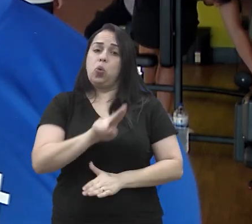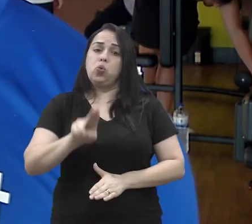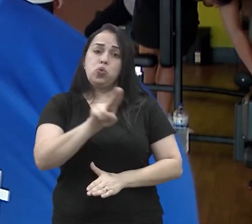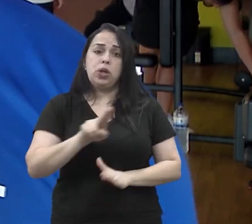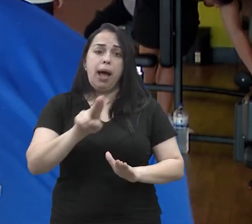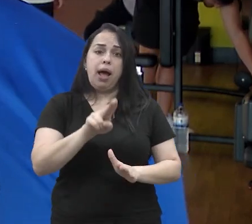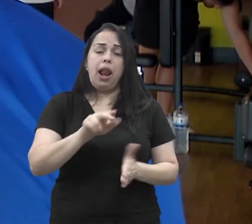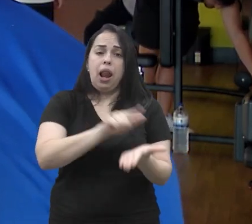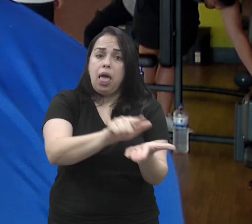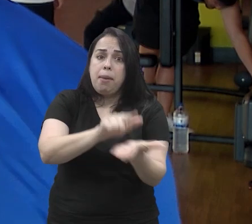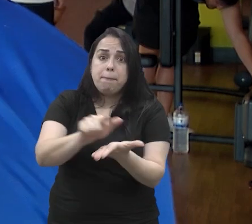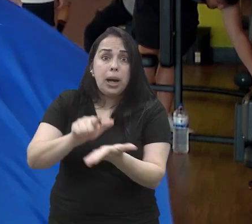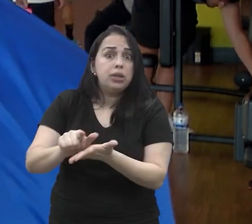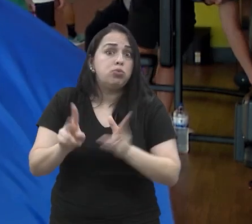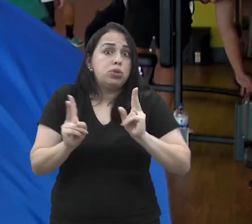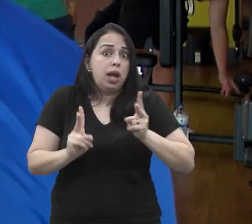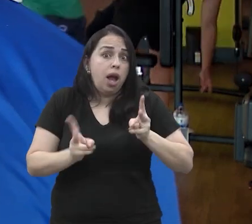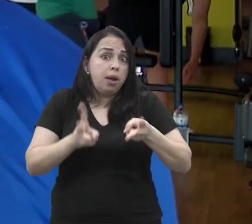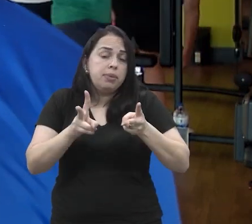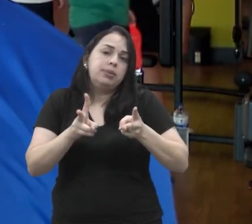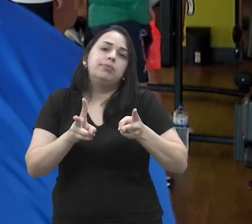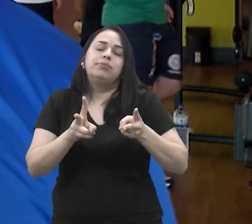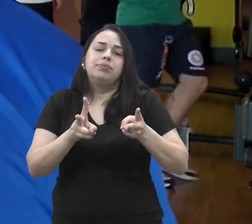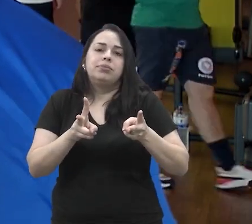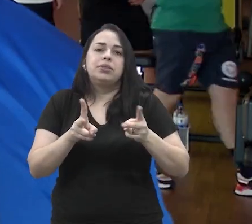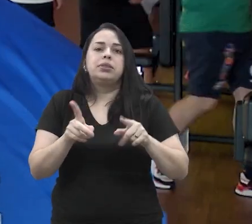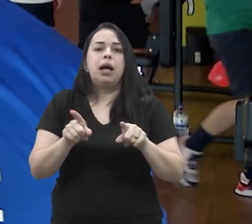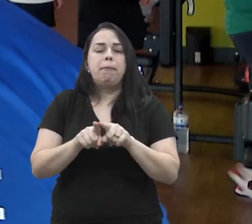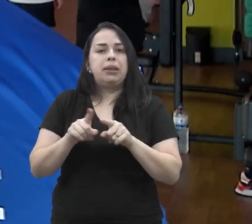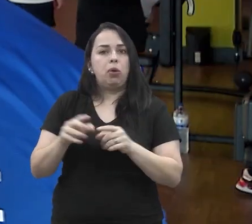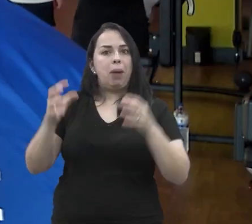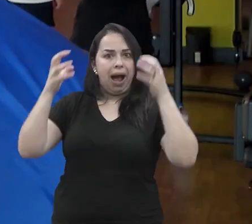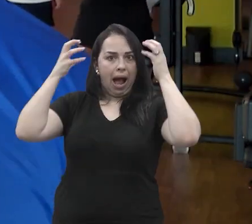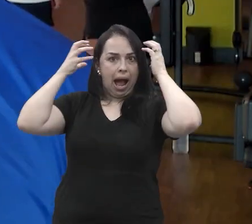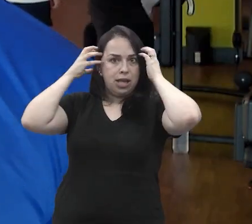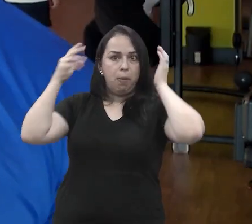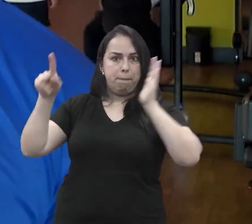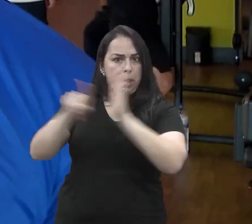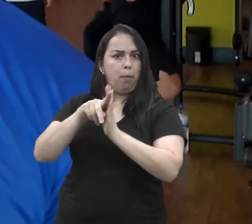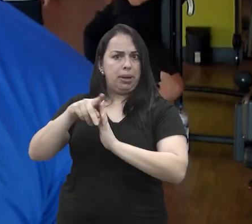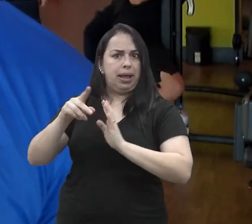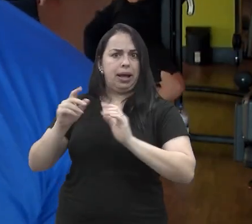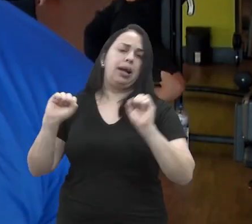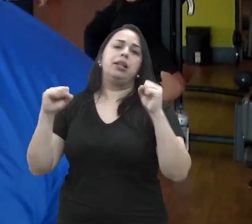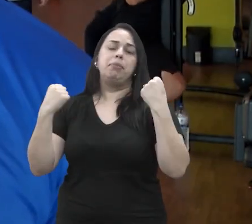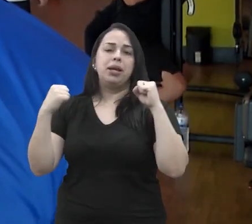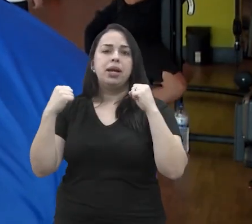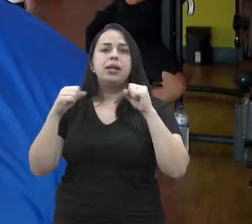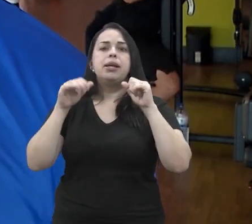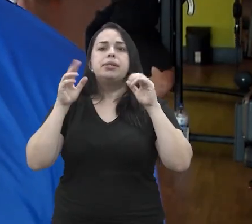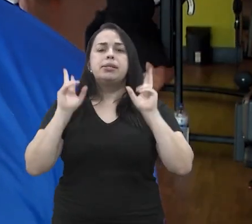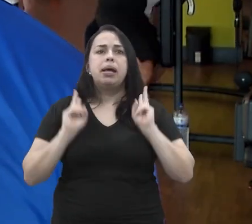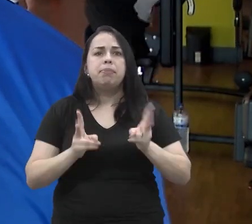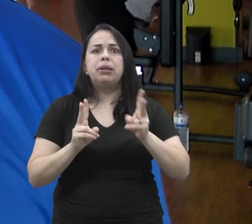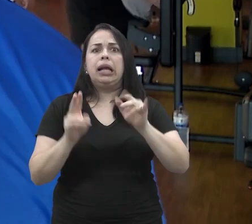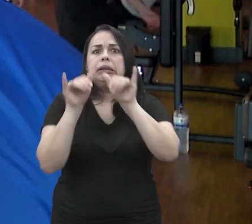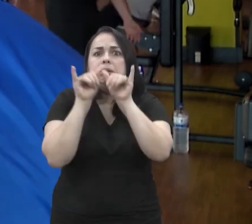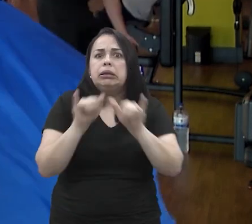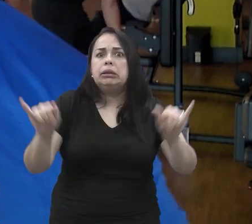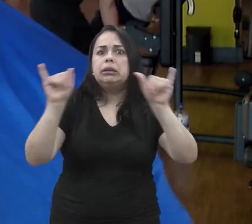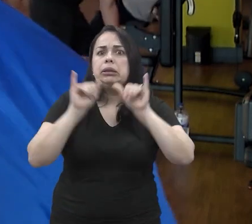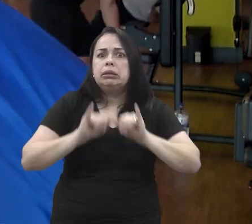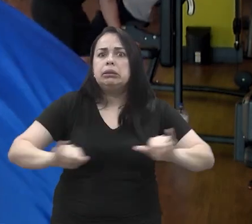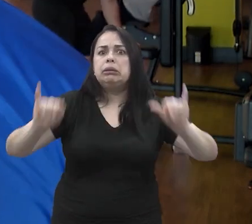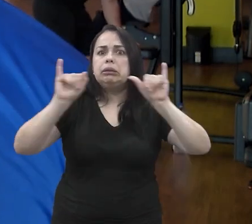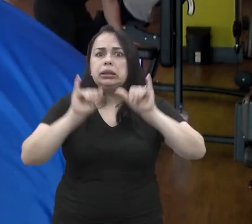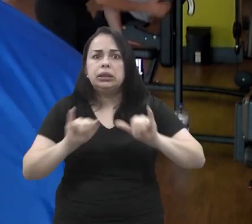aí, limpando sempre que usar. E a rádio, a gente tem uma rádio também da academia que nos apoia nisso. Sempre